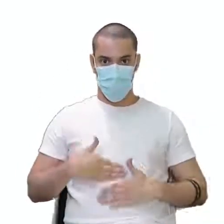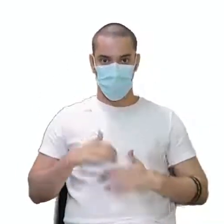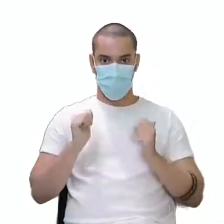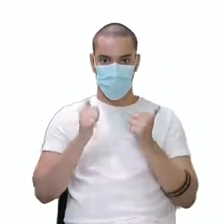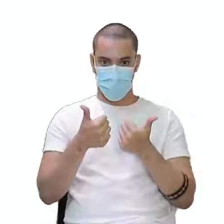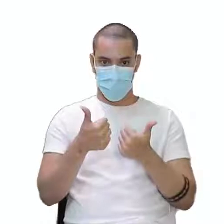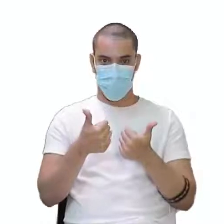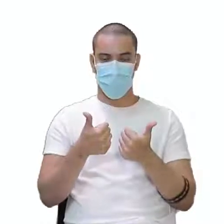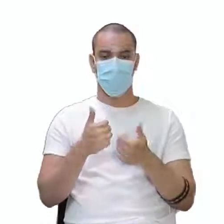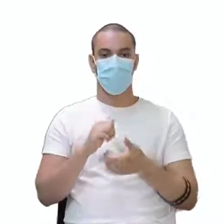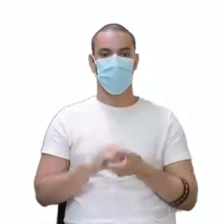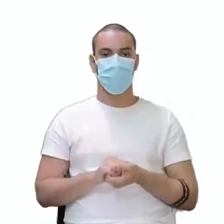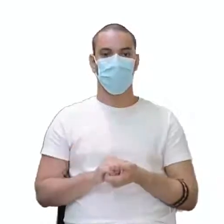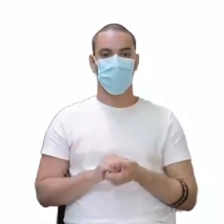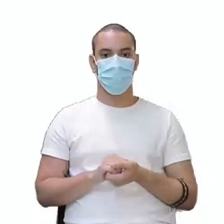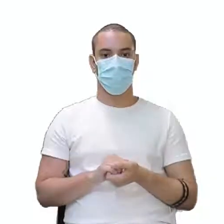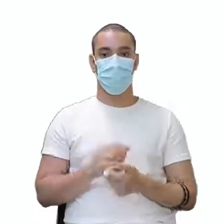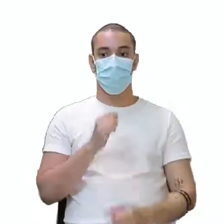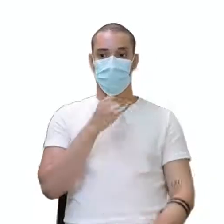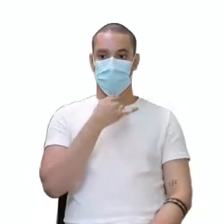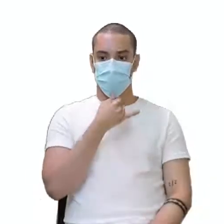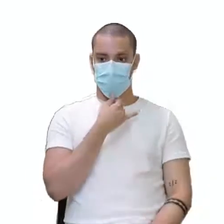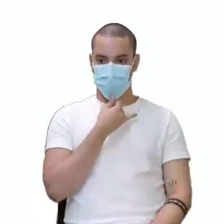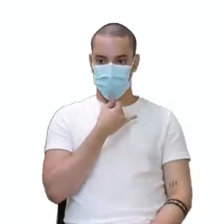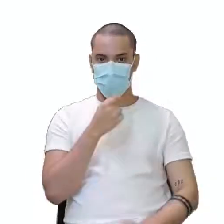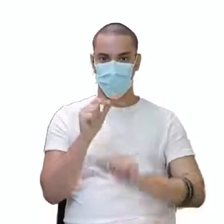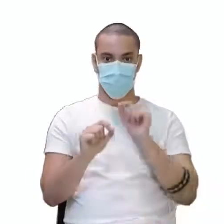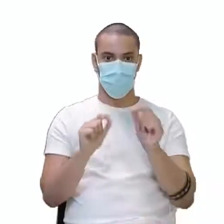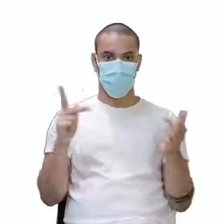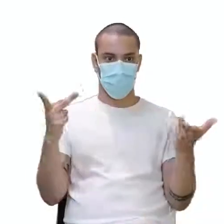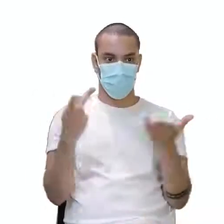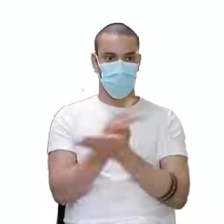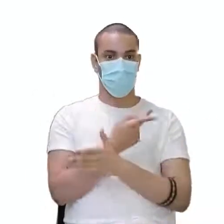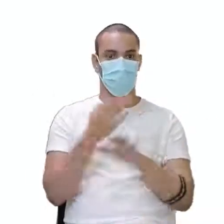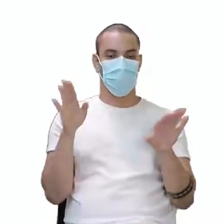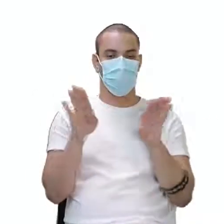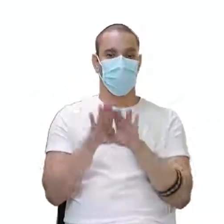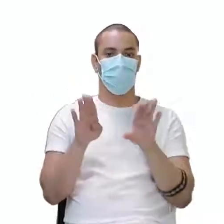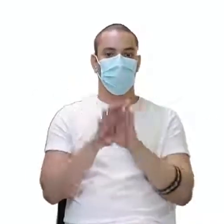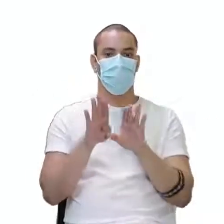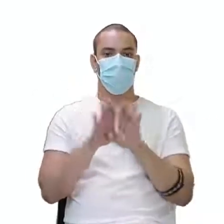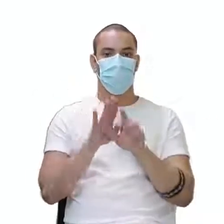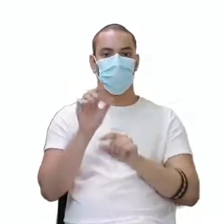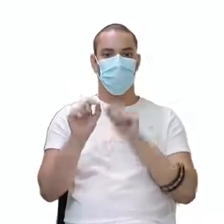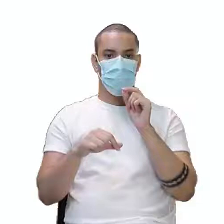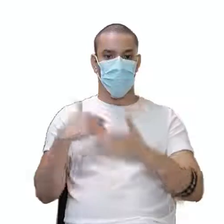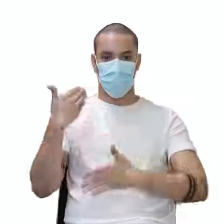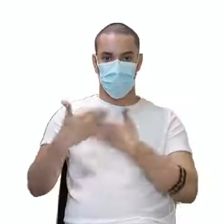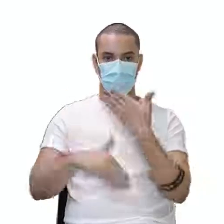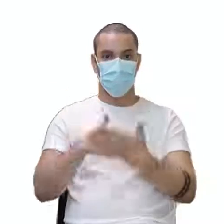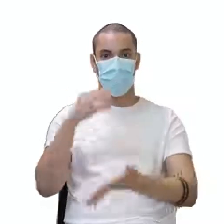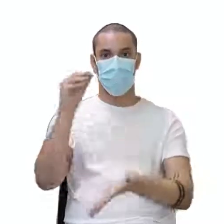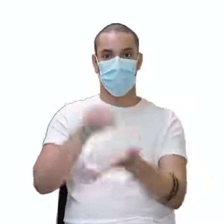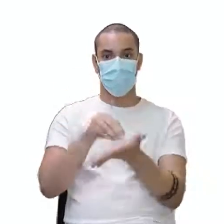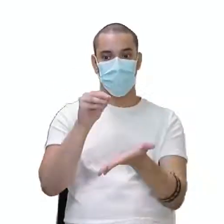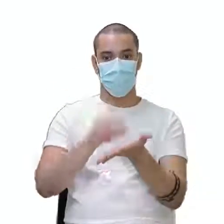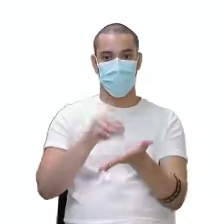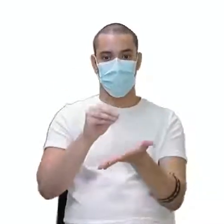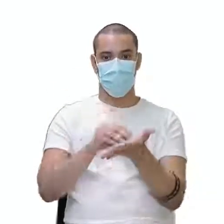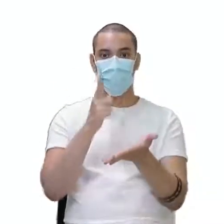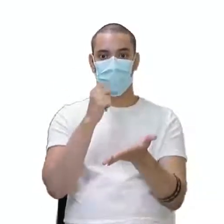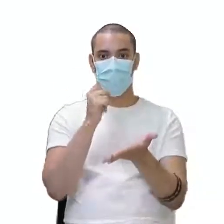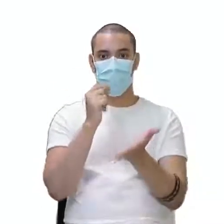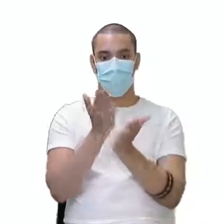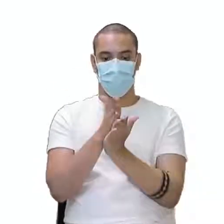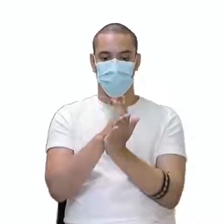tá? E, infelizmente, o que está acontecendo também com o processo de escassez, esse processo